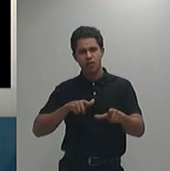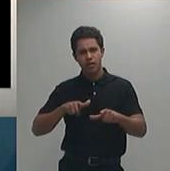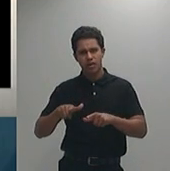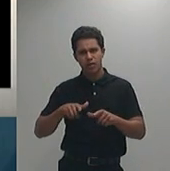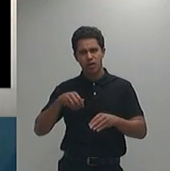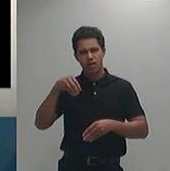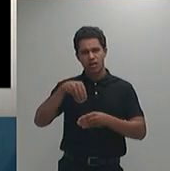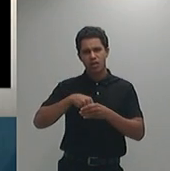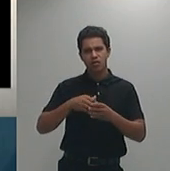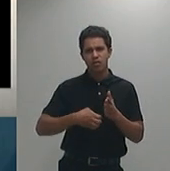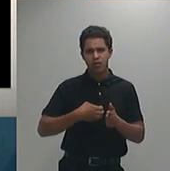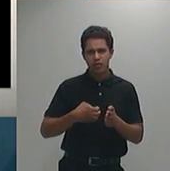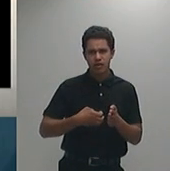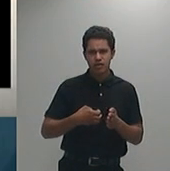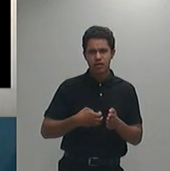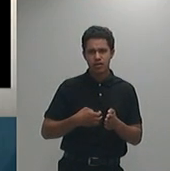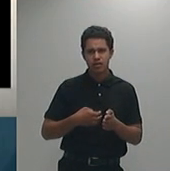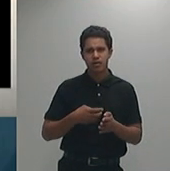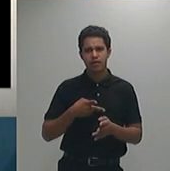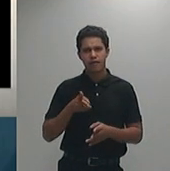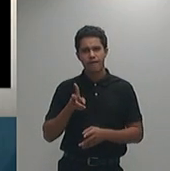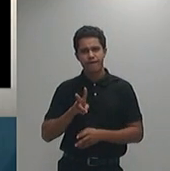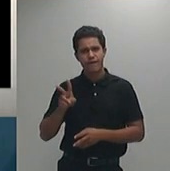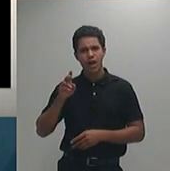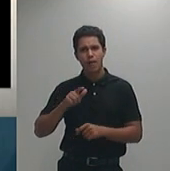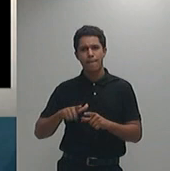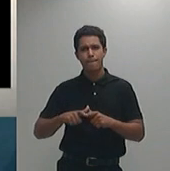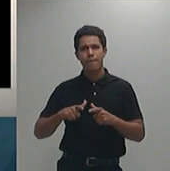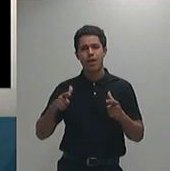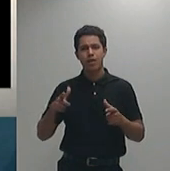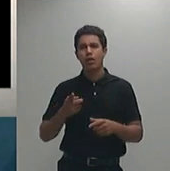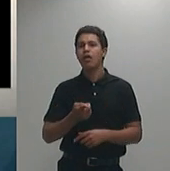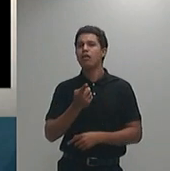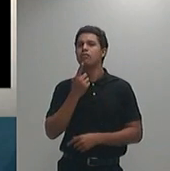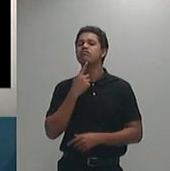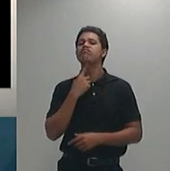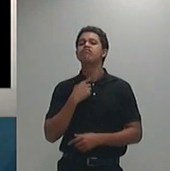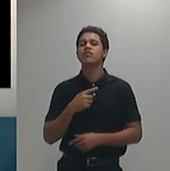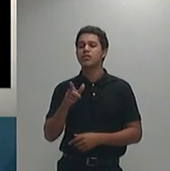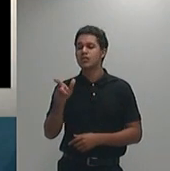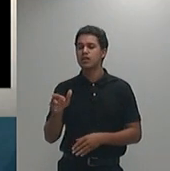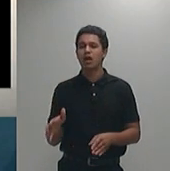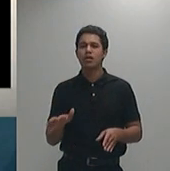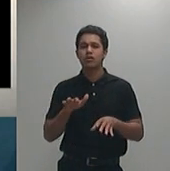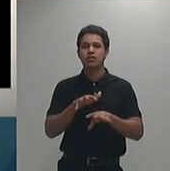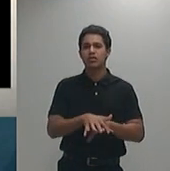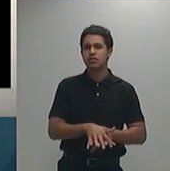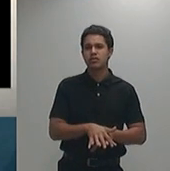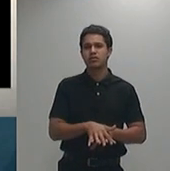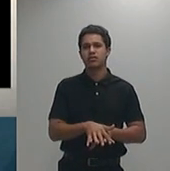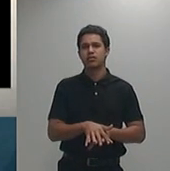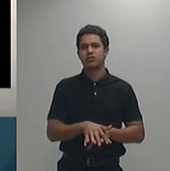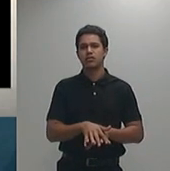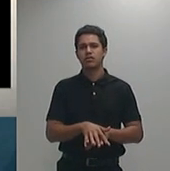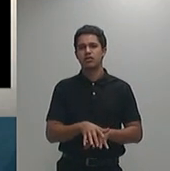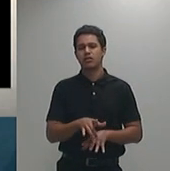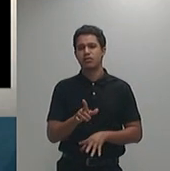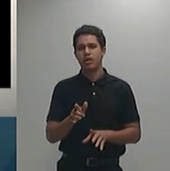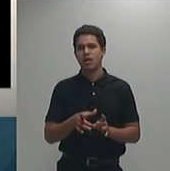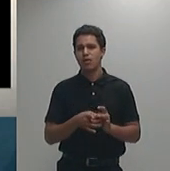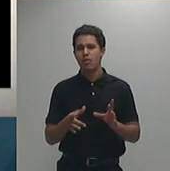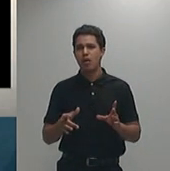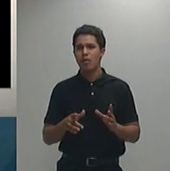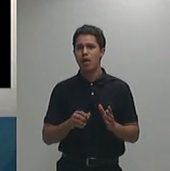companhia prevaleça sobre a vontade soberanamente deliberada pela Assembleia